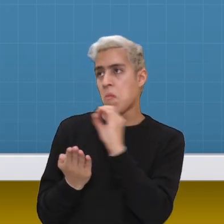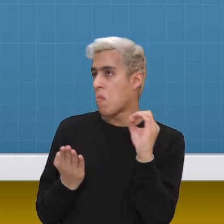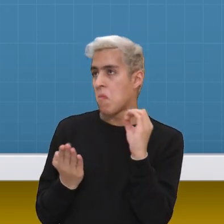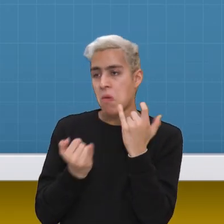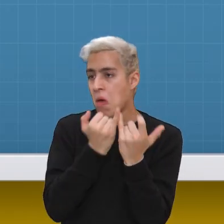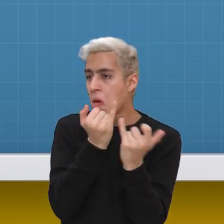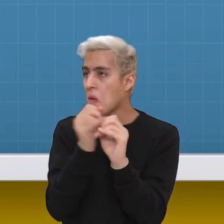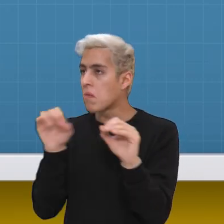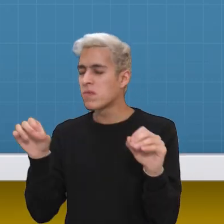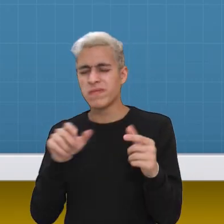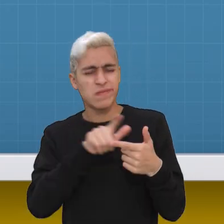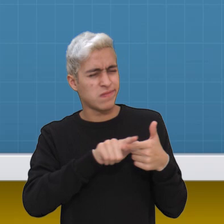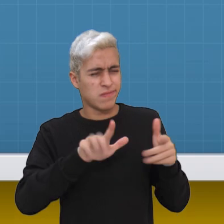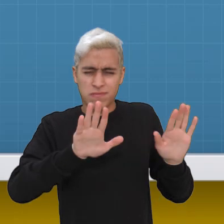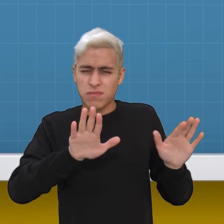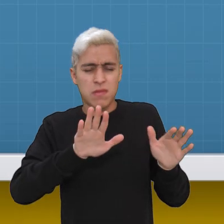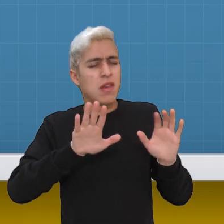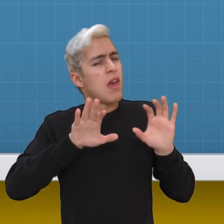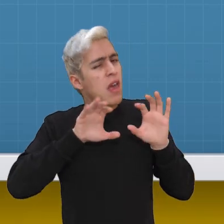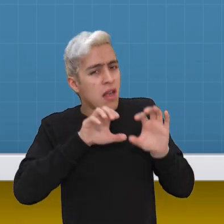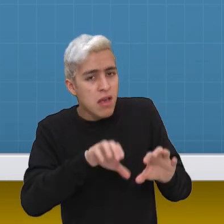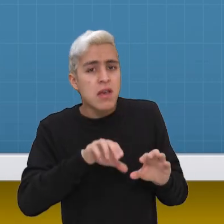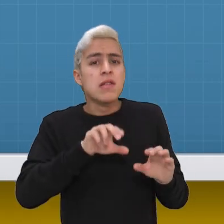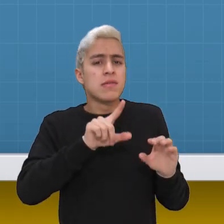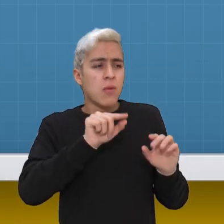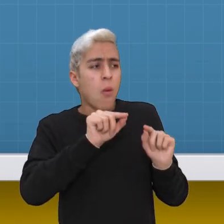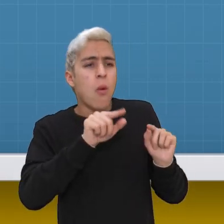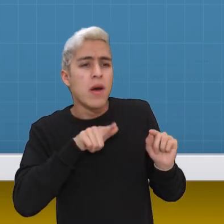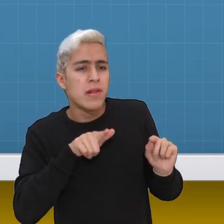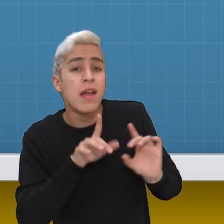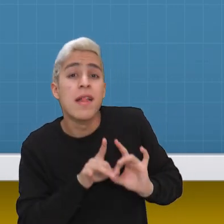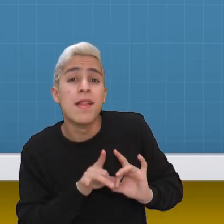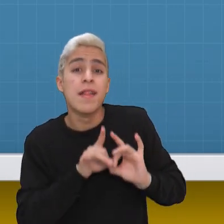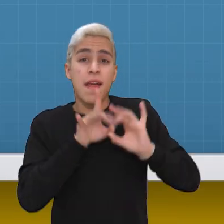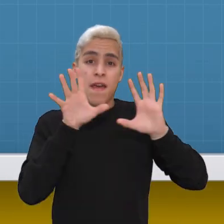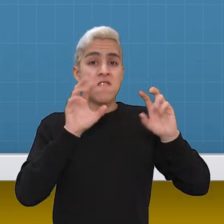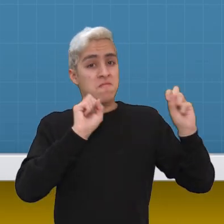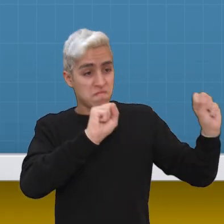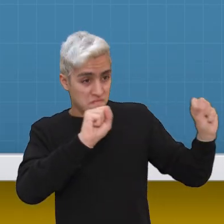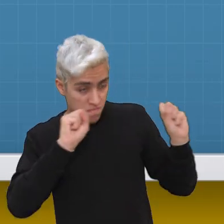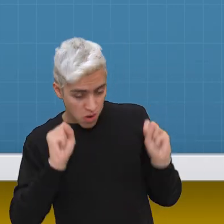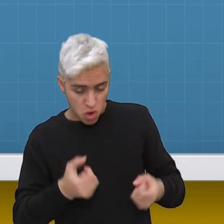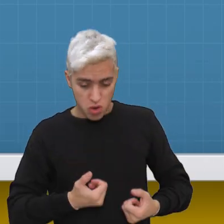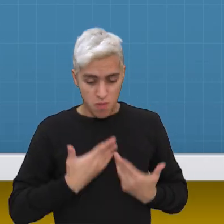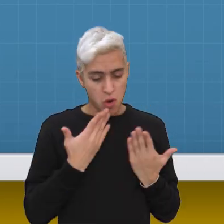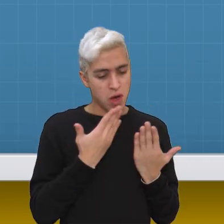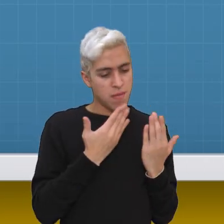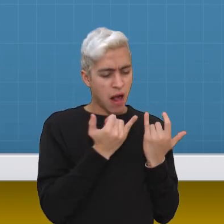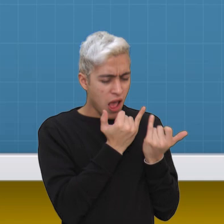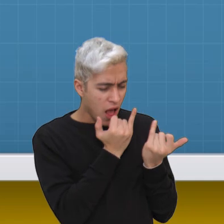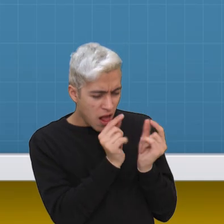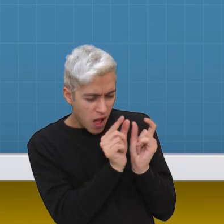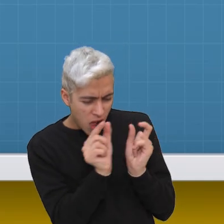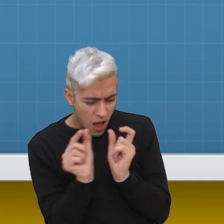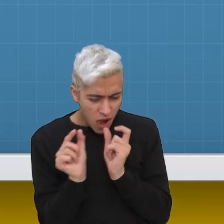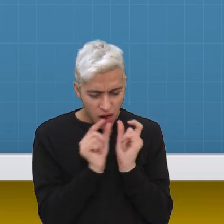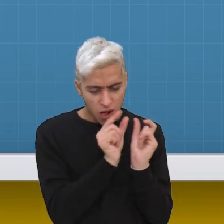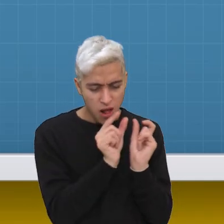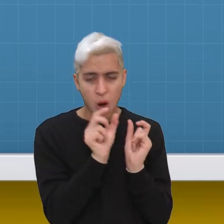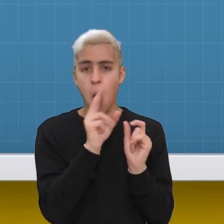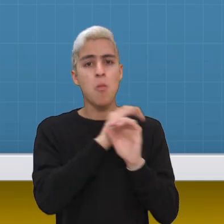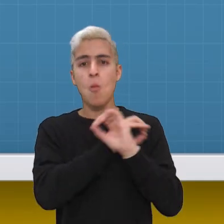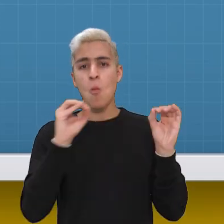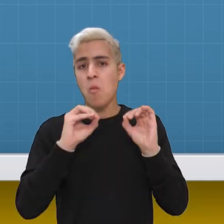tinha rima. Não tem problema, é isso mesmo, nós temos essa liberdade. Nós podemos fazer poemas com rima ou sem